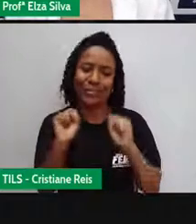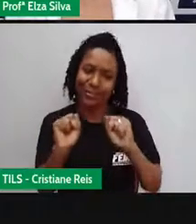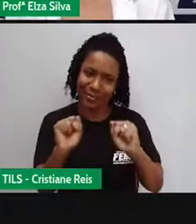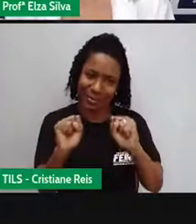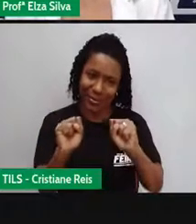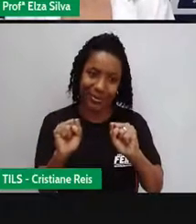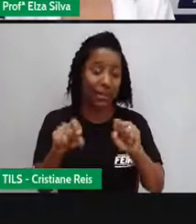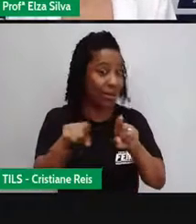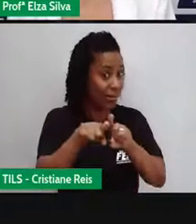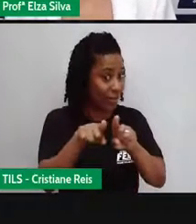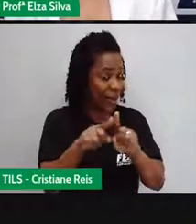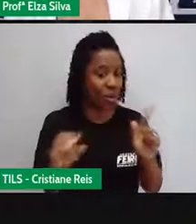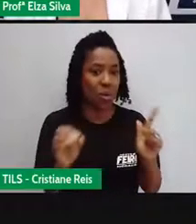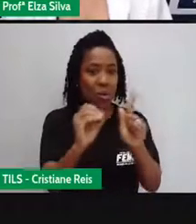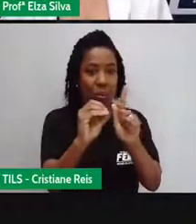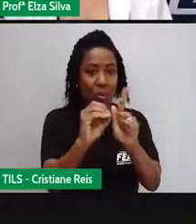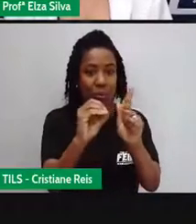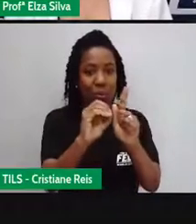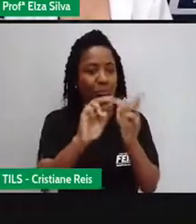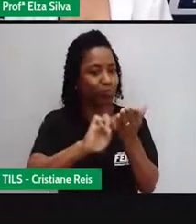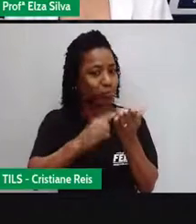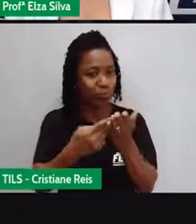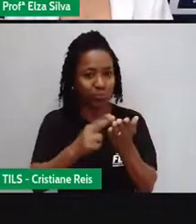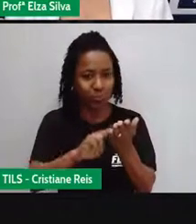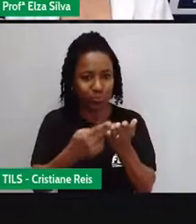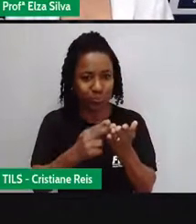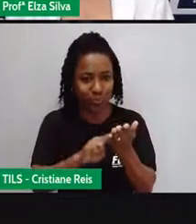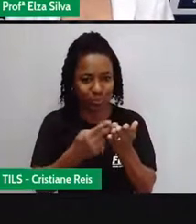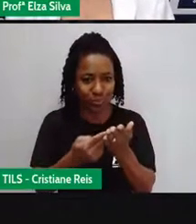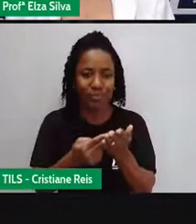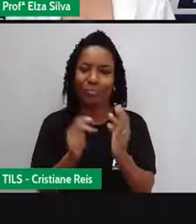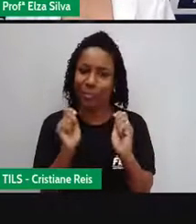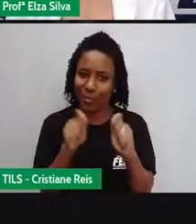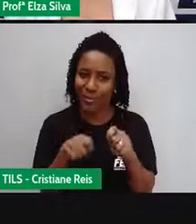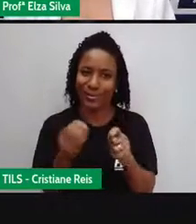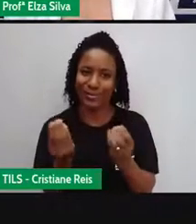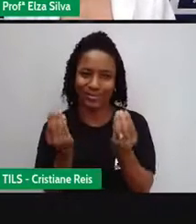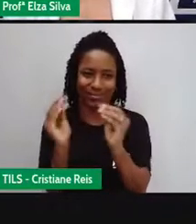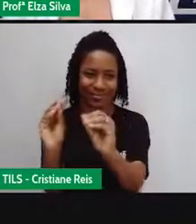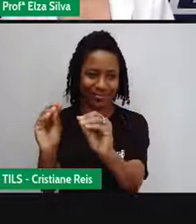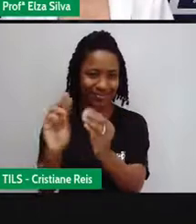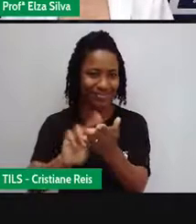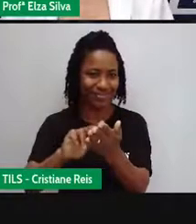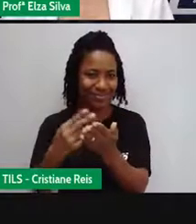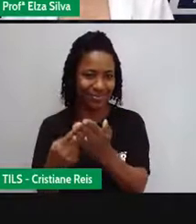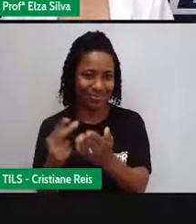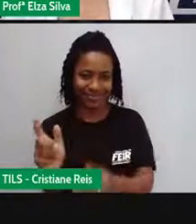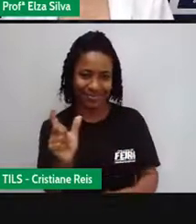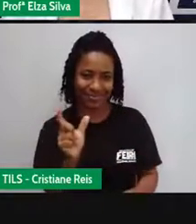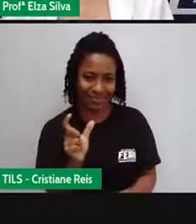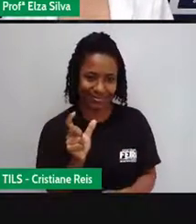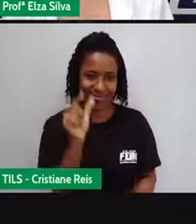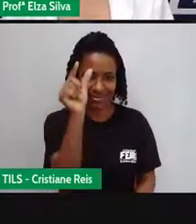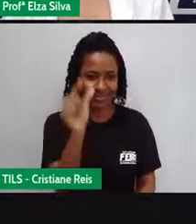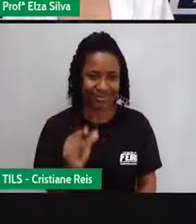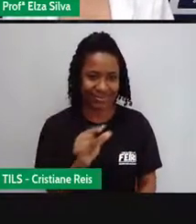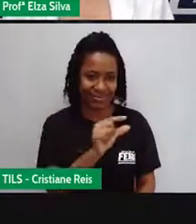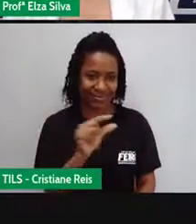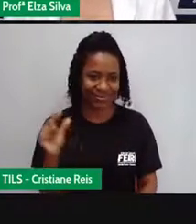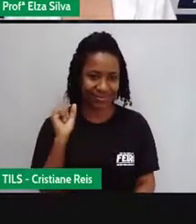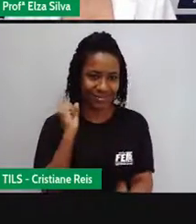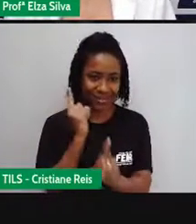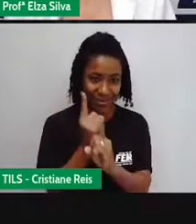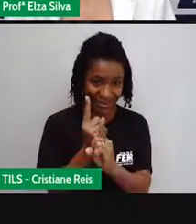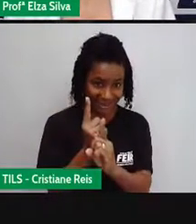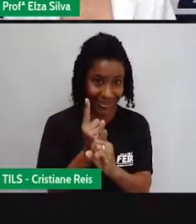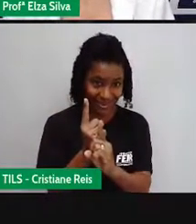Google Tradutor, caso você não se lembre. Ok? Nessa palavra cruzada,